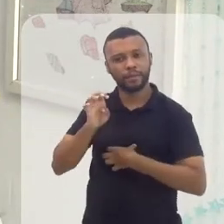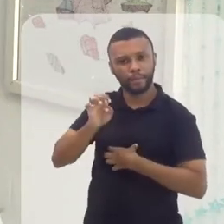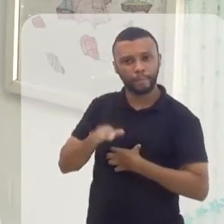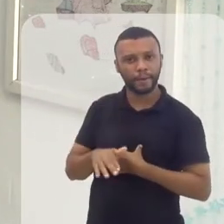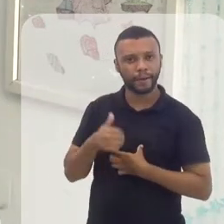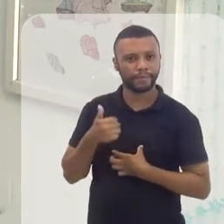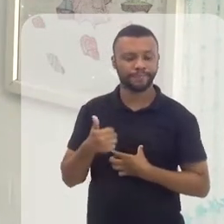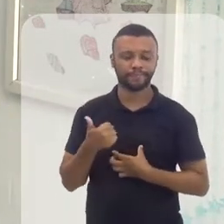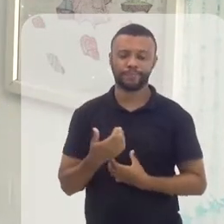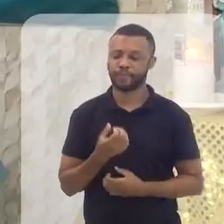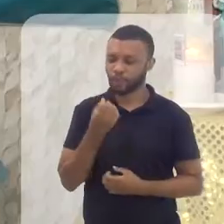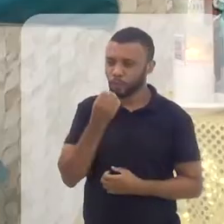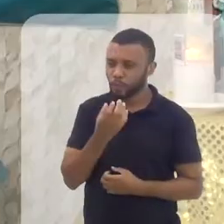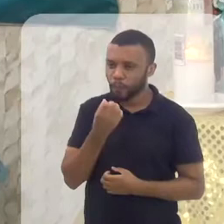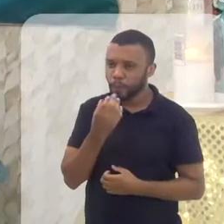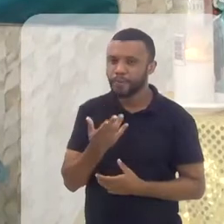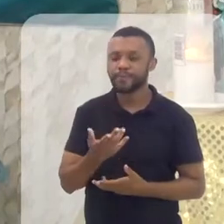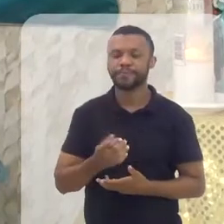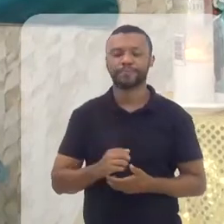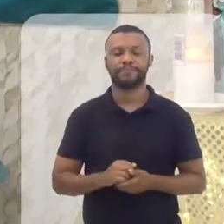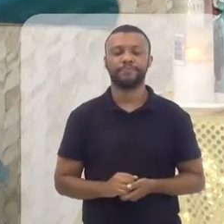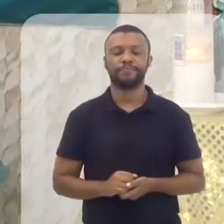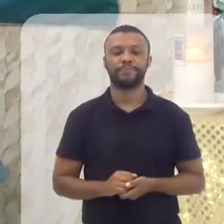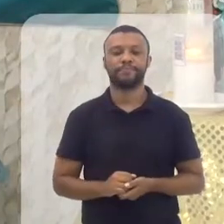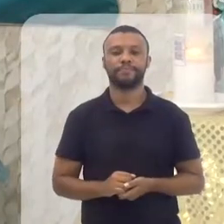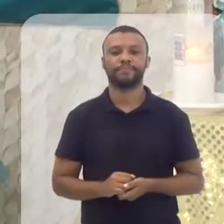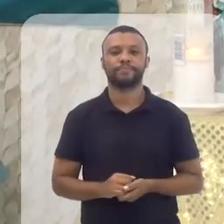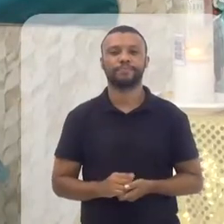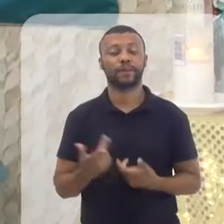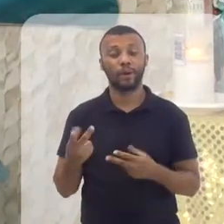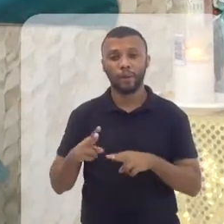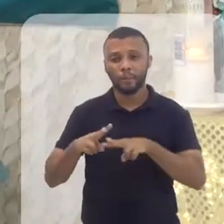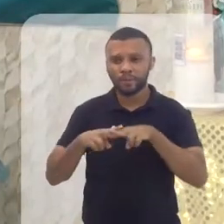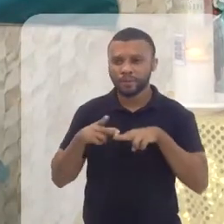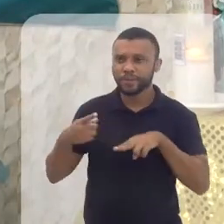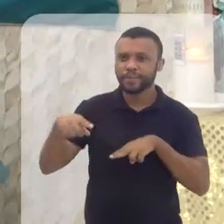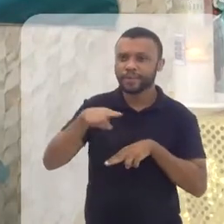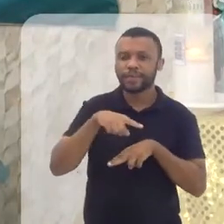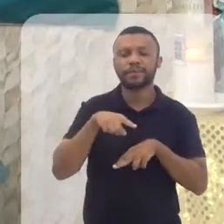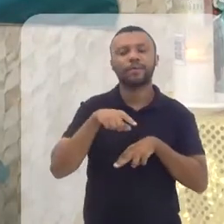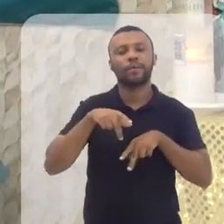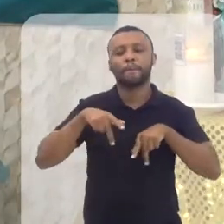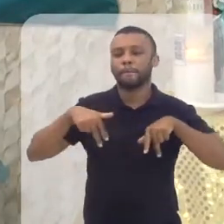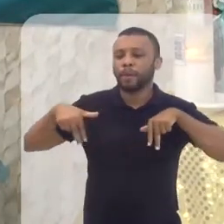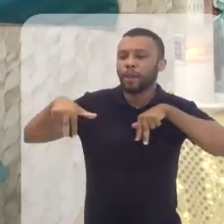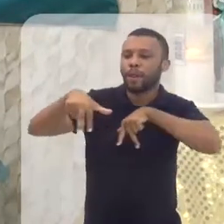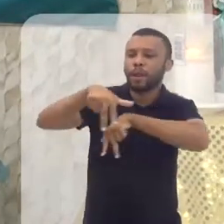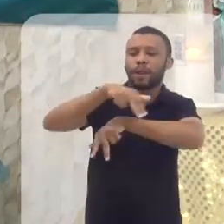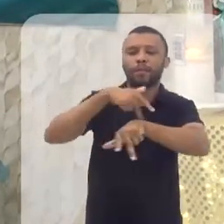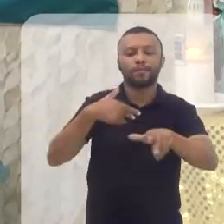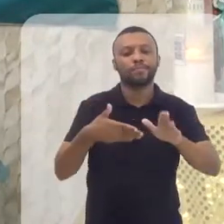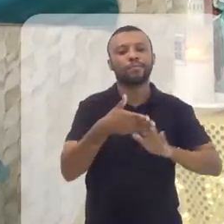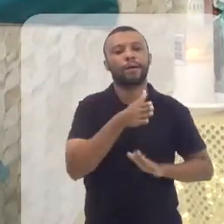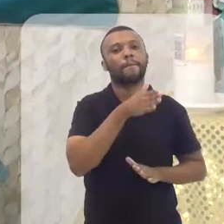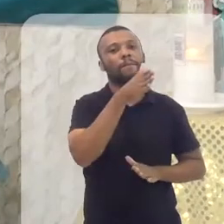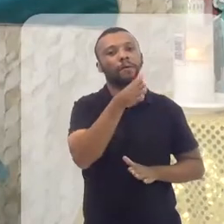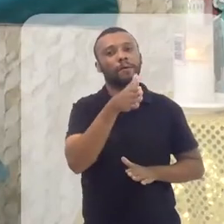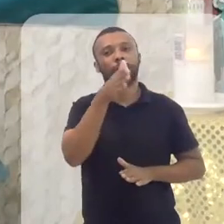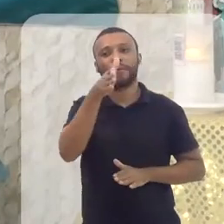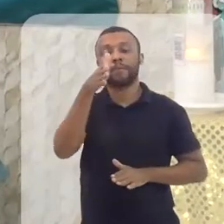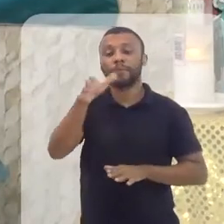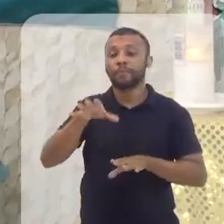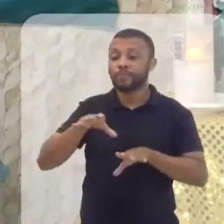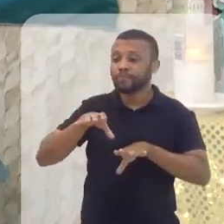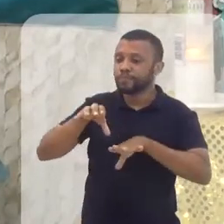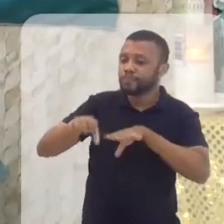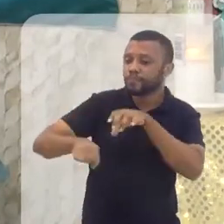é do bem. Muito bom. Quer dizer, é por isso que vocês são tão nômades, né?